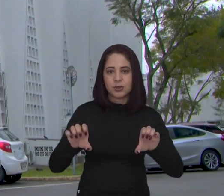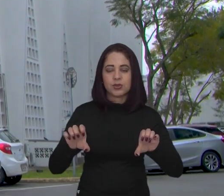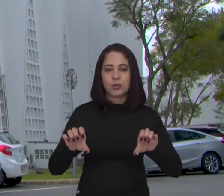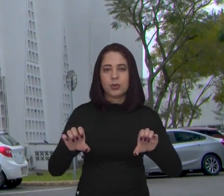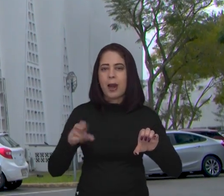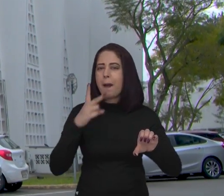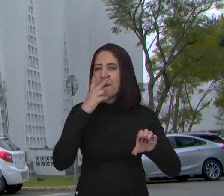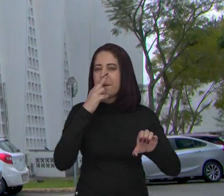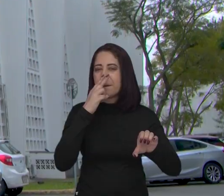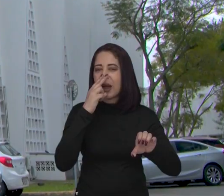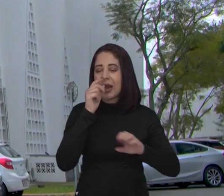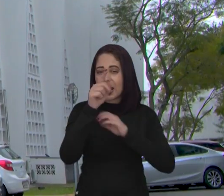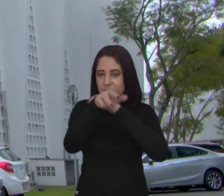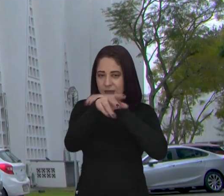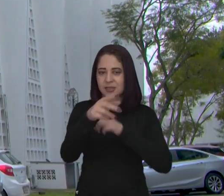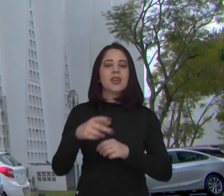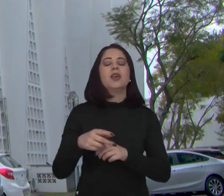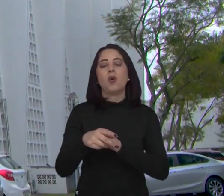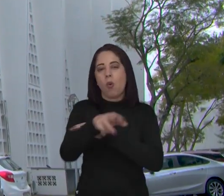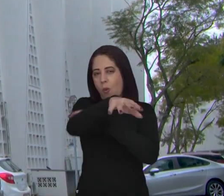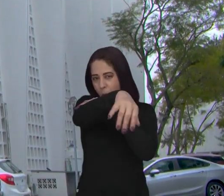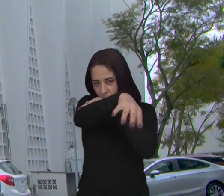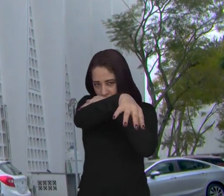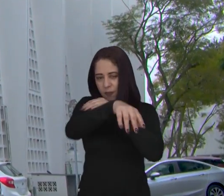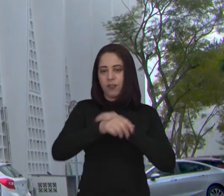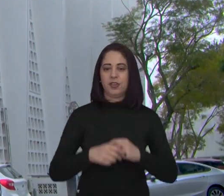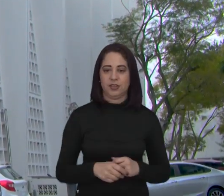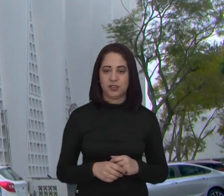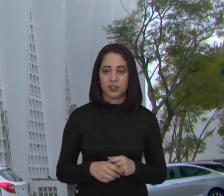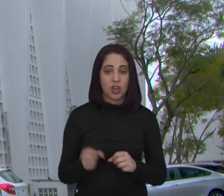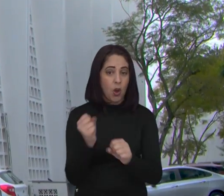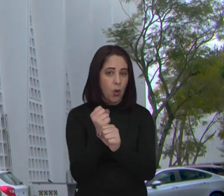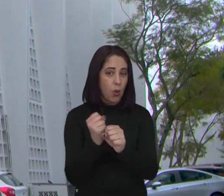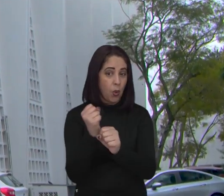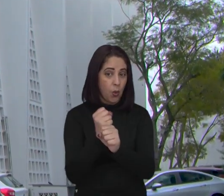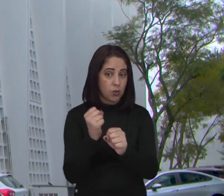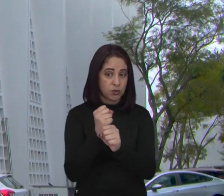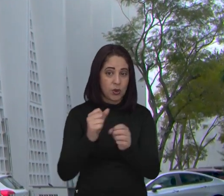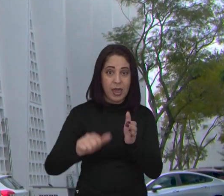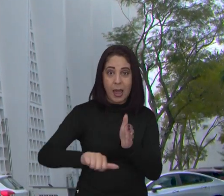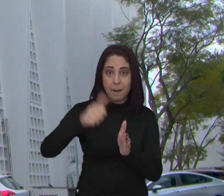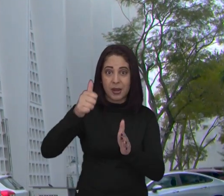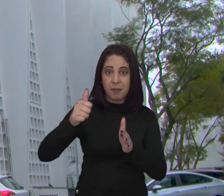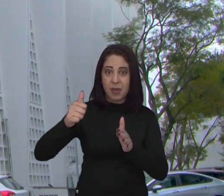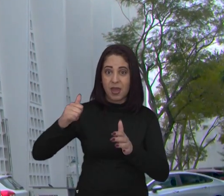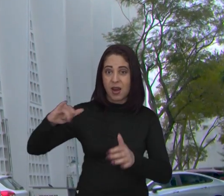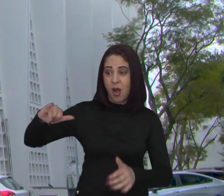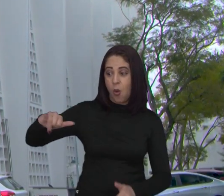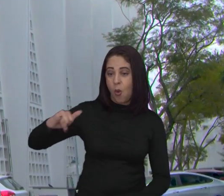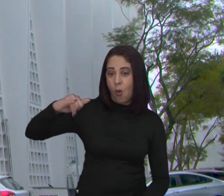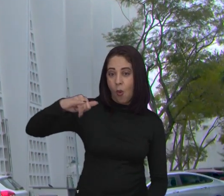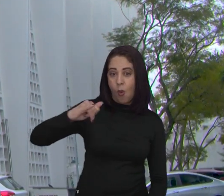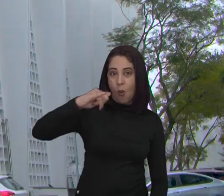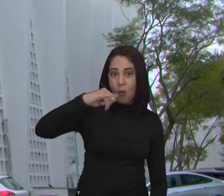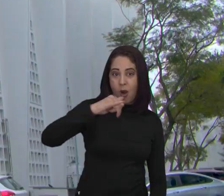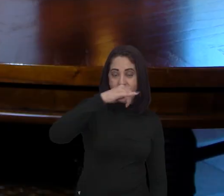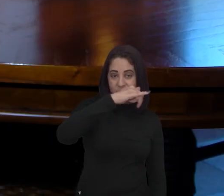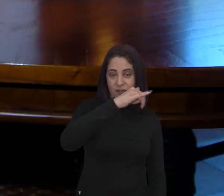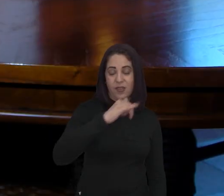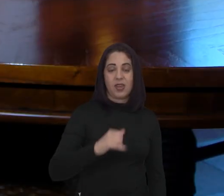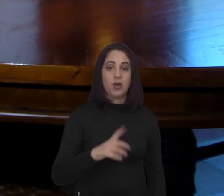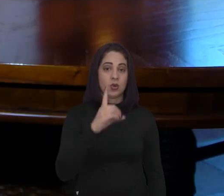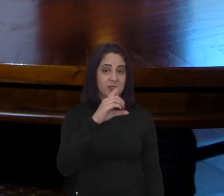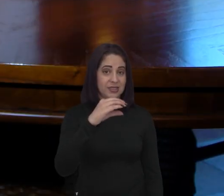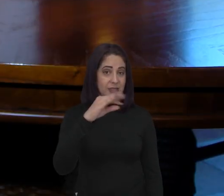E apesar do nome, ele tem funcionalidade. Aqui foi construída a primeira aeronave do DCTA, o Bandeirante.